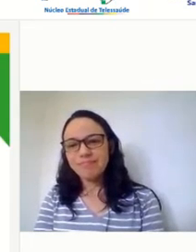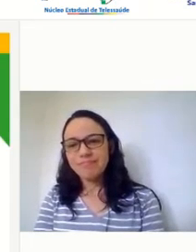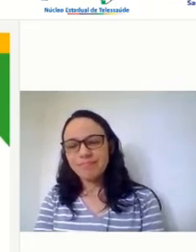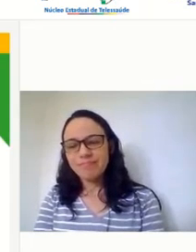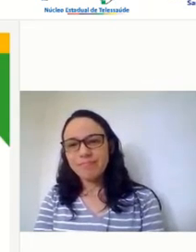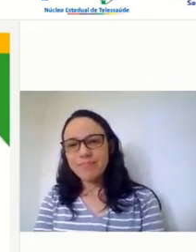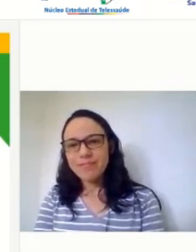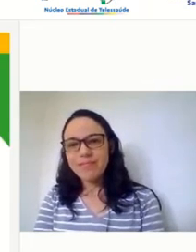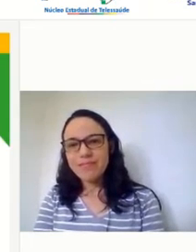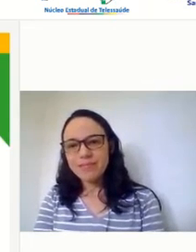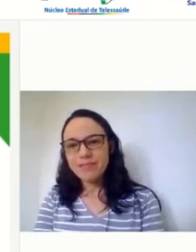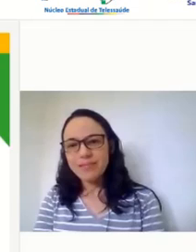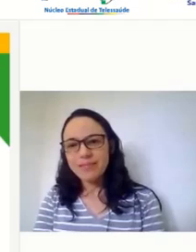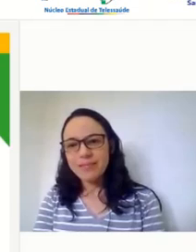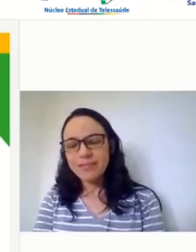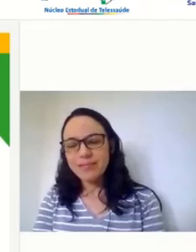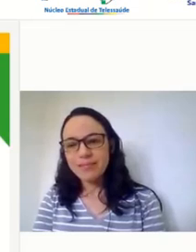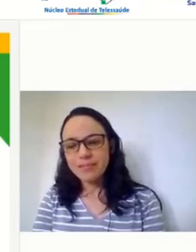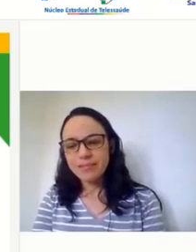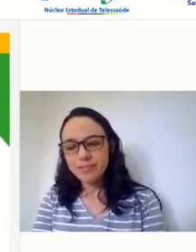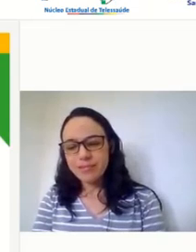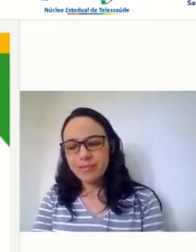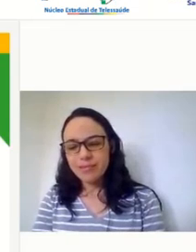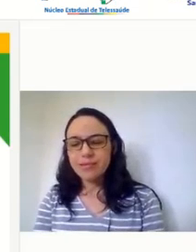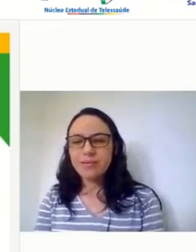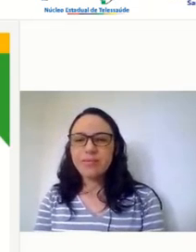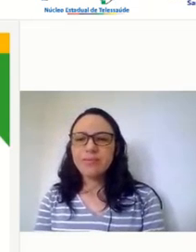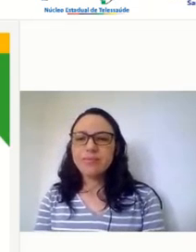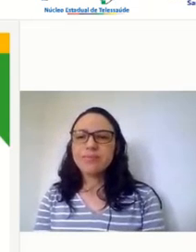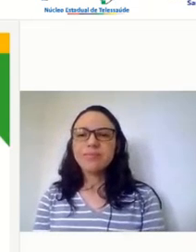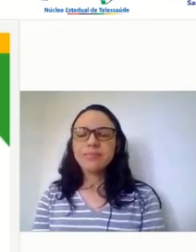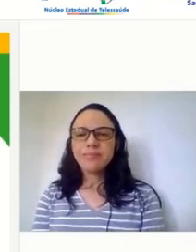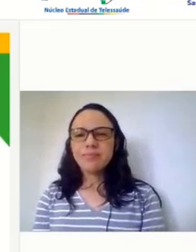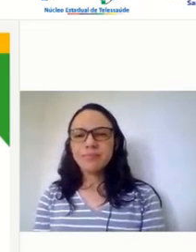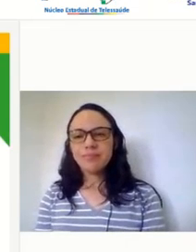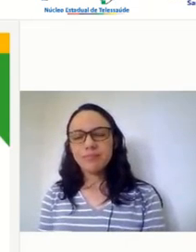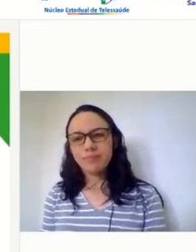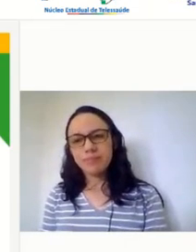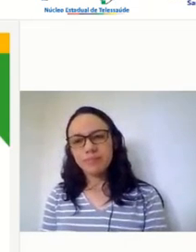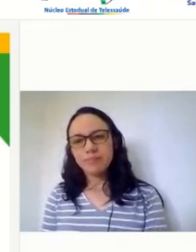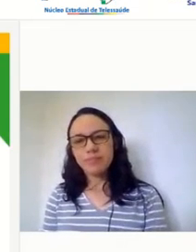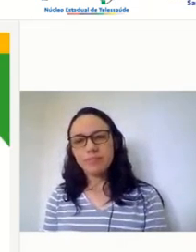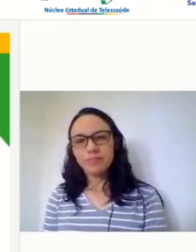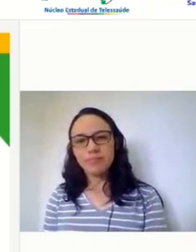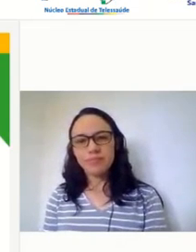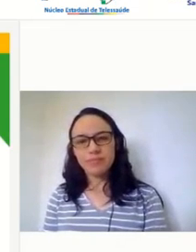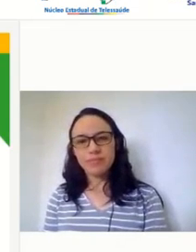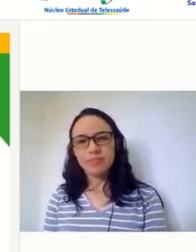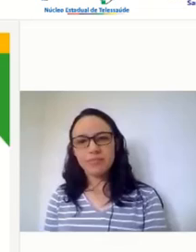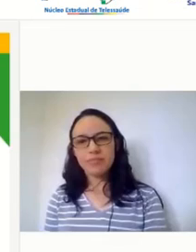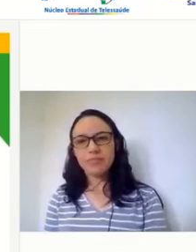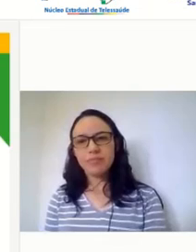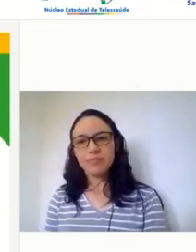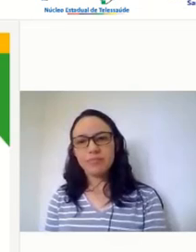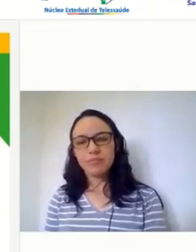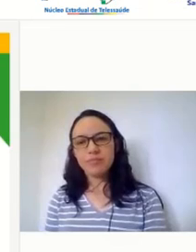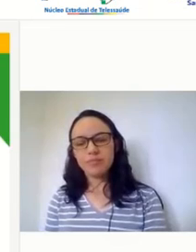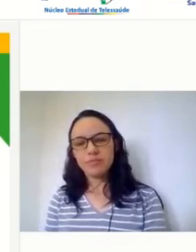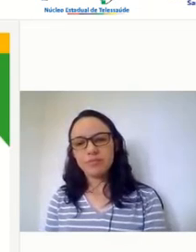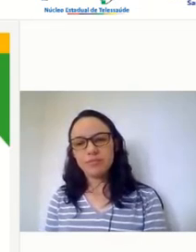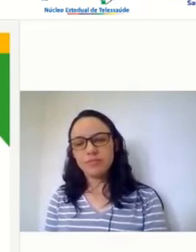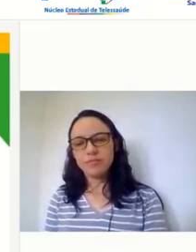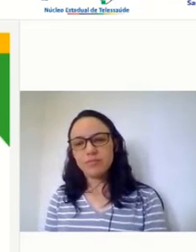ver que temos aproximadamente nem 500 copos aqui em pernambuco e três mil colorados